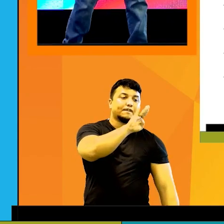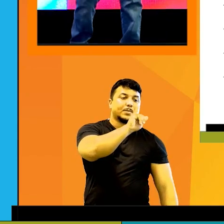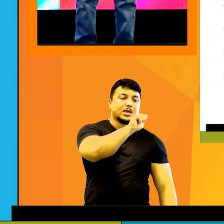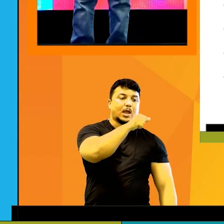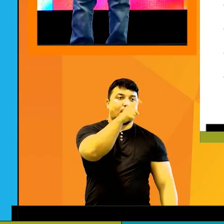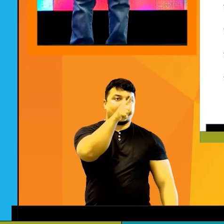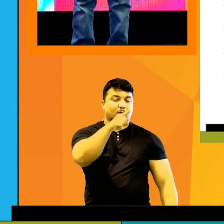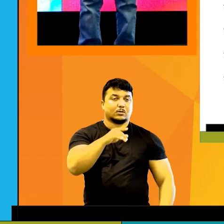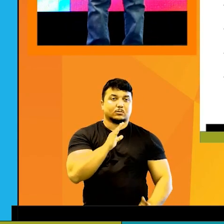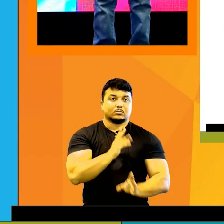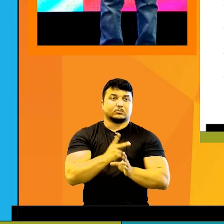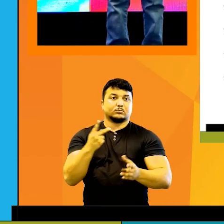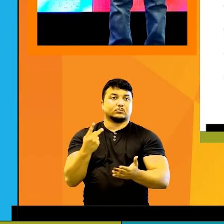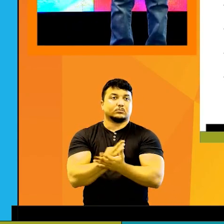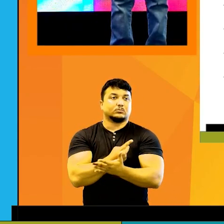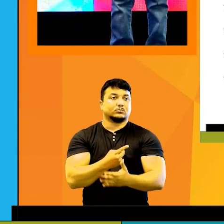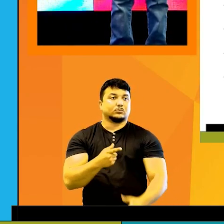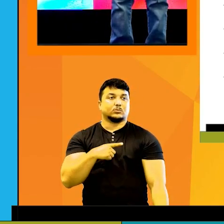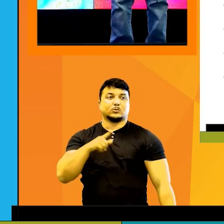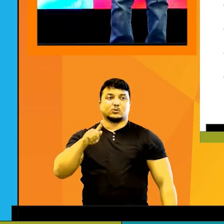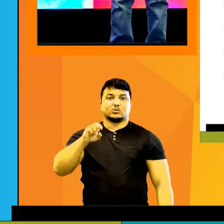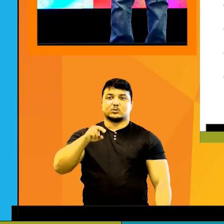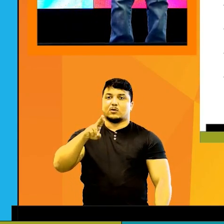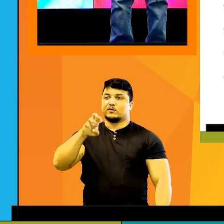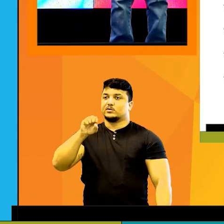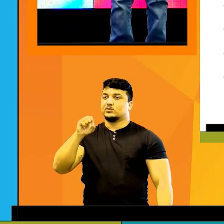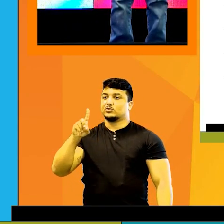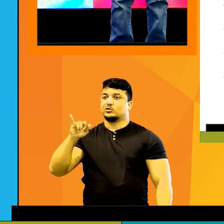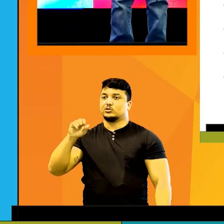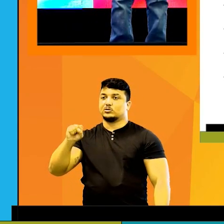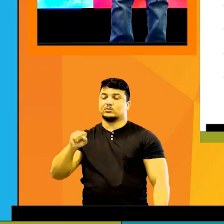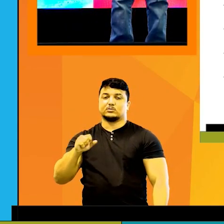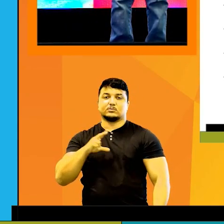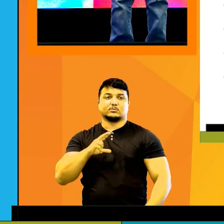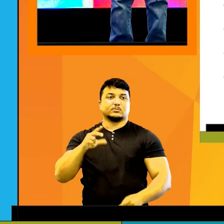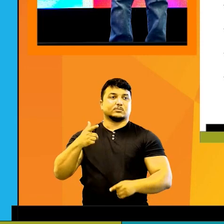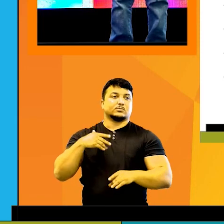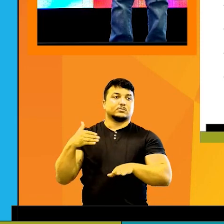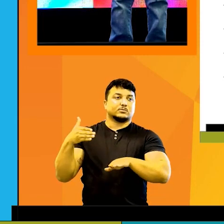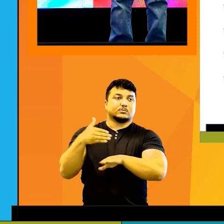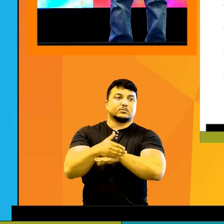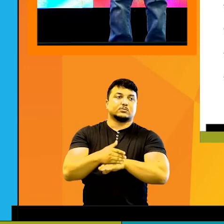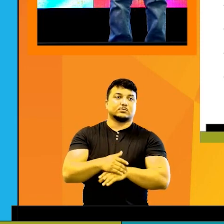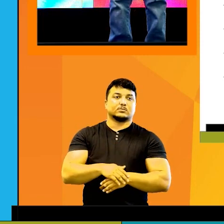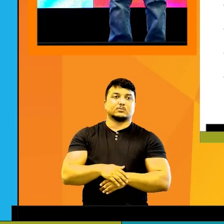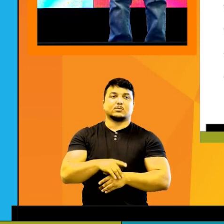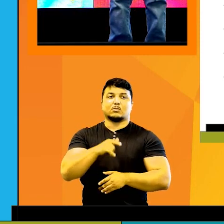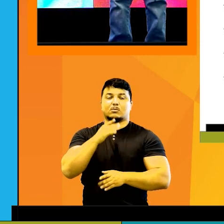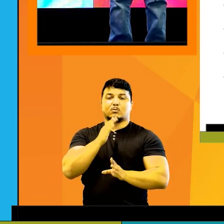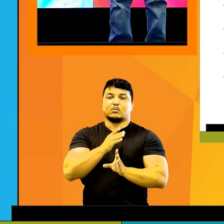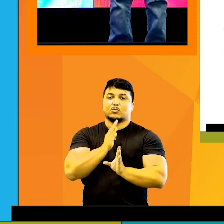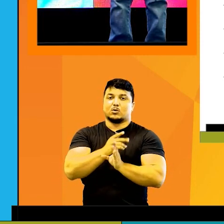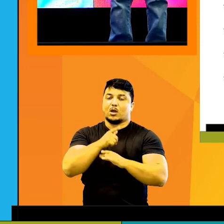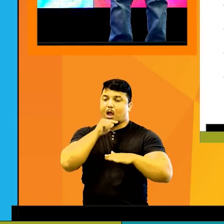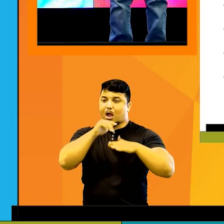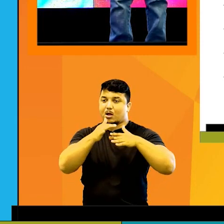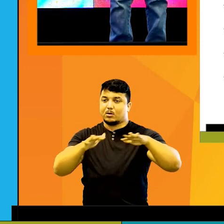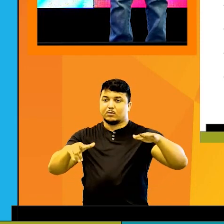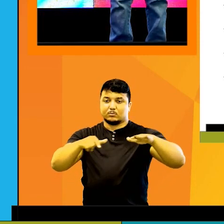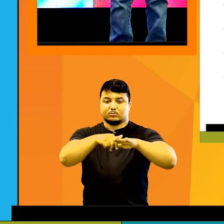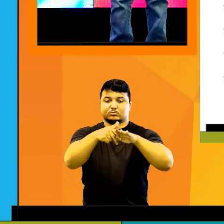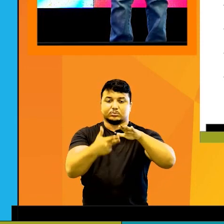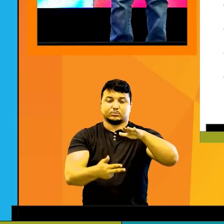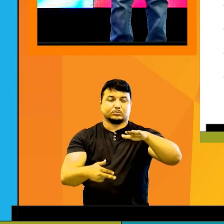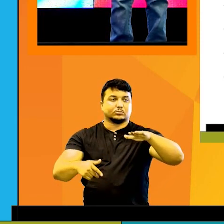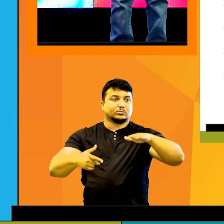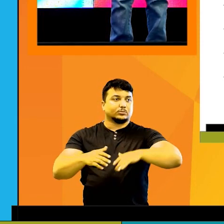por fatalidade do destino, Gonçalves Dias morreu, vindo de Portugal para o Brasil, afogado. Pediu tanto para que